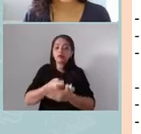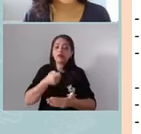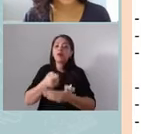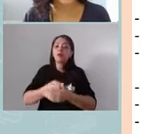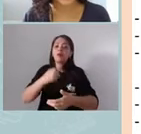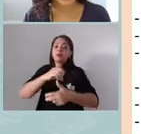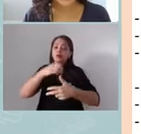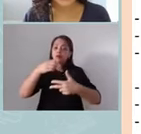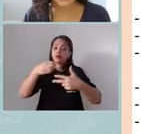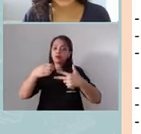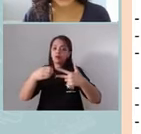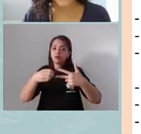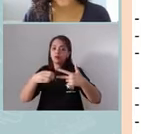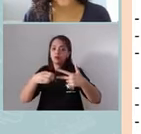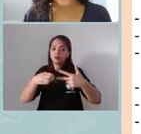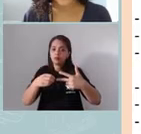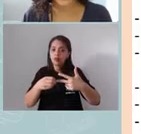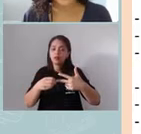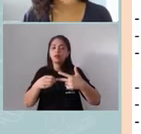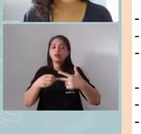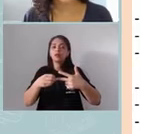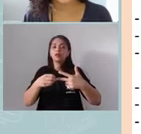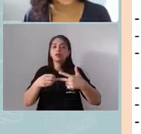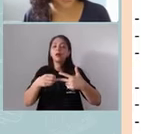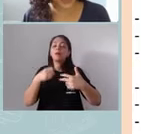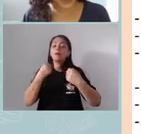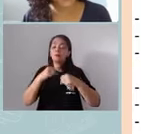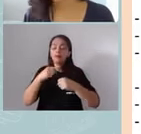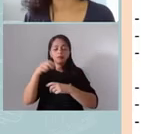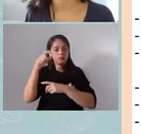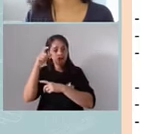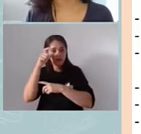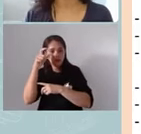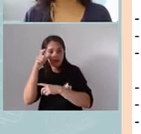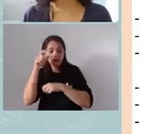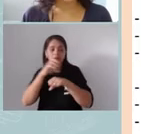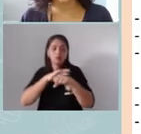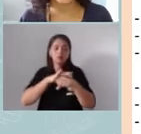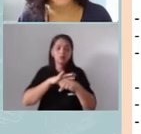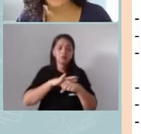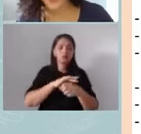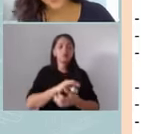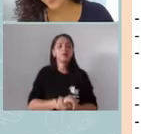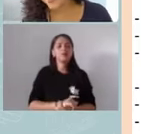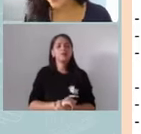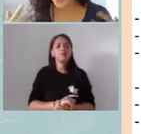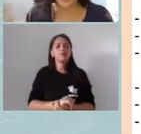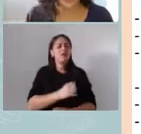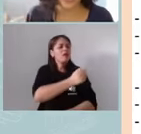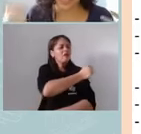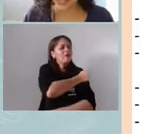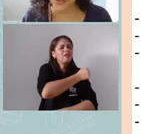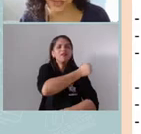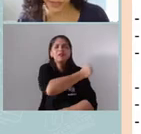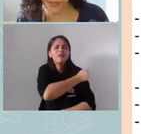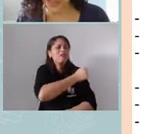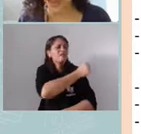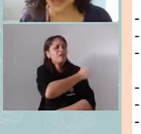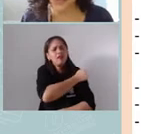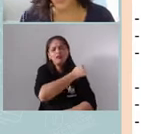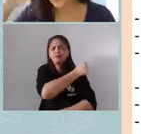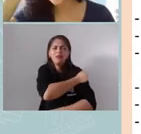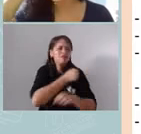ficar ligados aí nessa questão das doenças. E aí, muitos alunos falam que é chato,